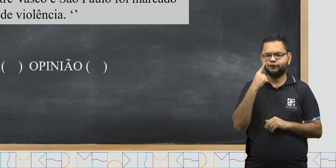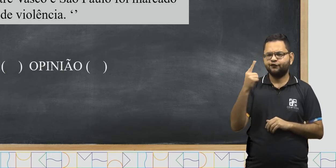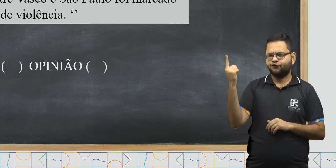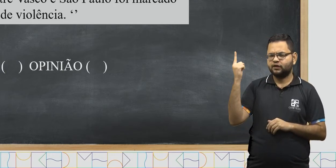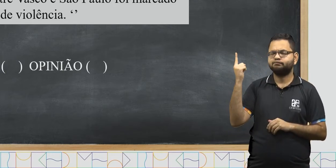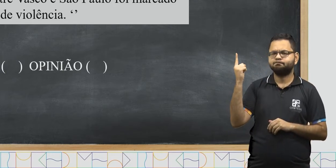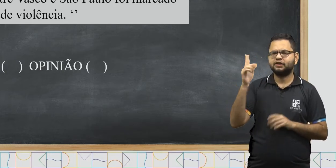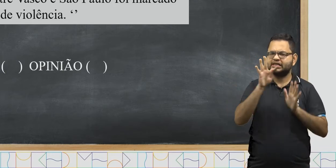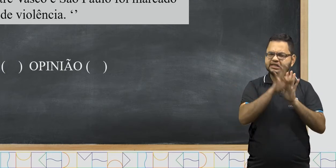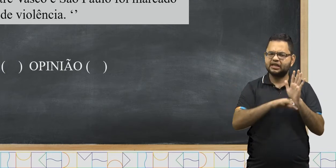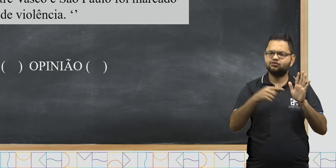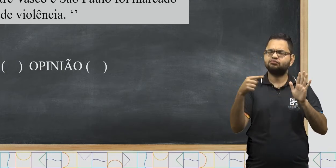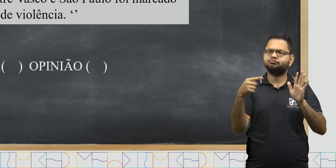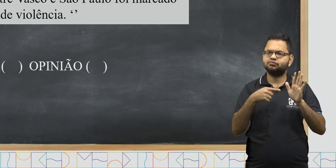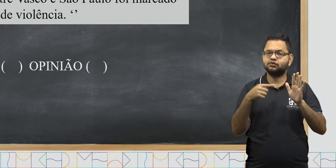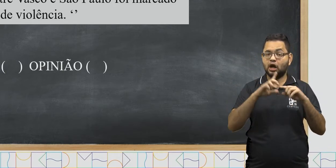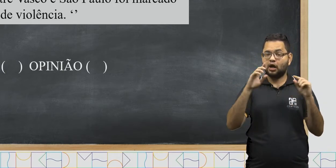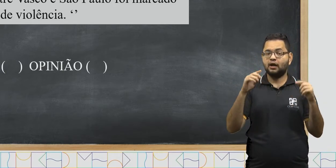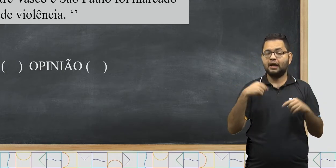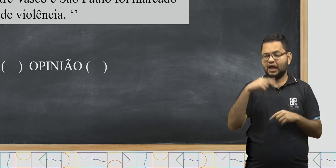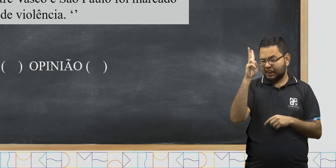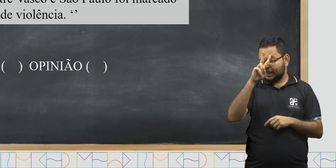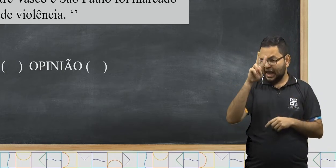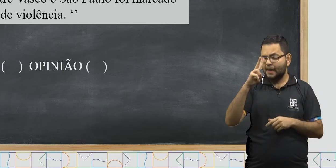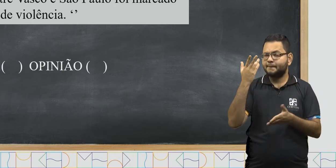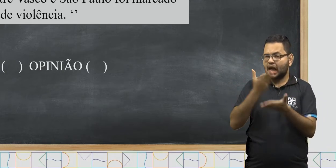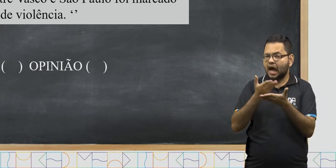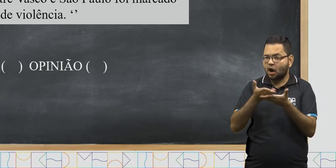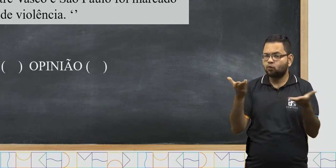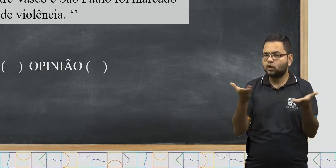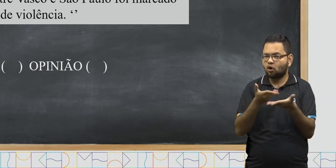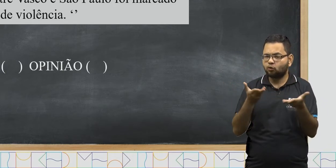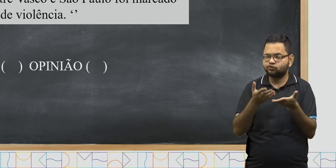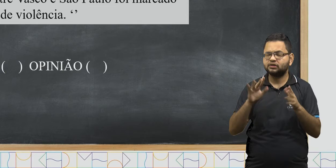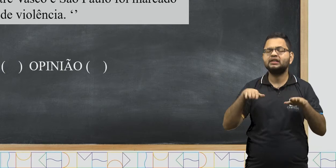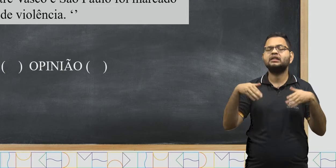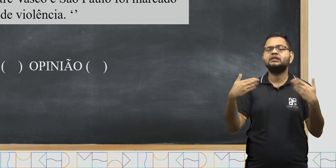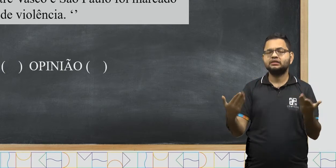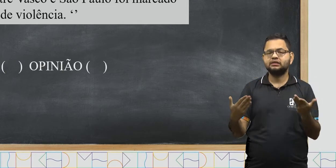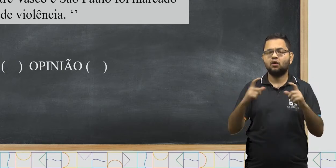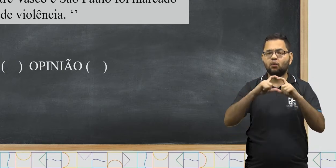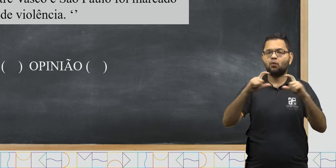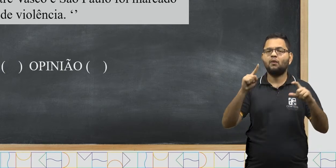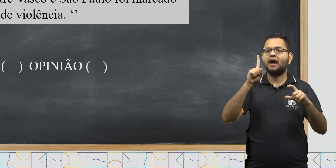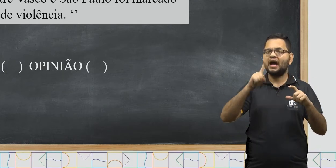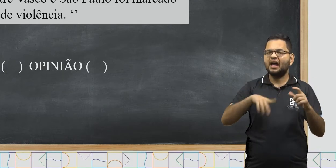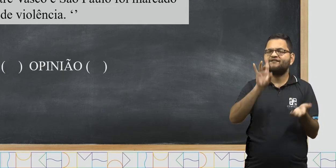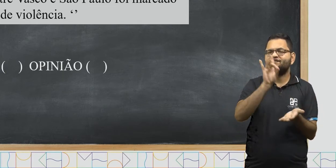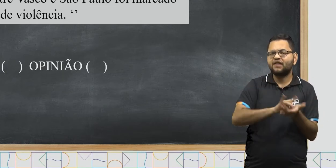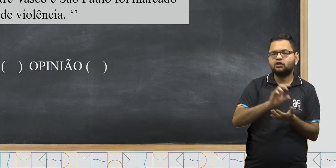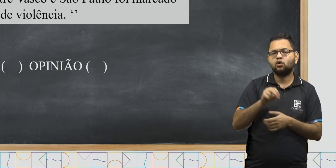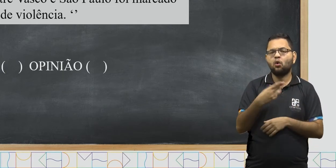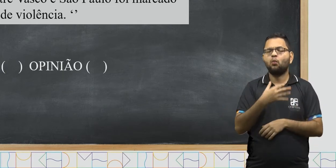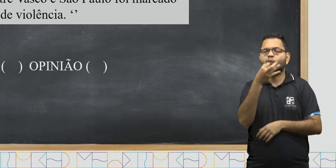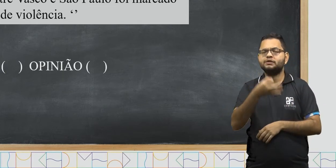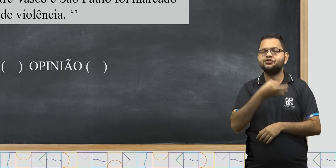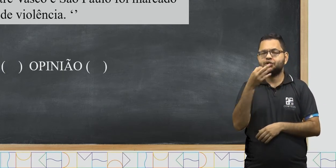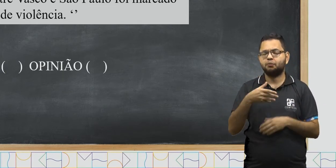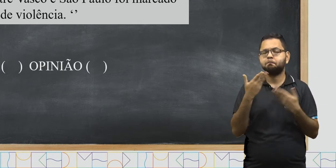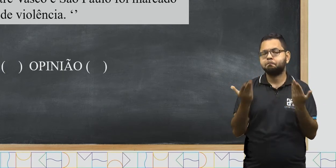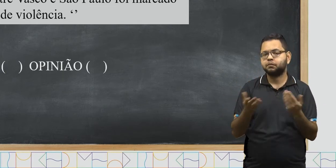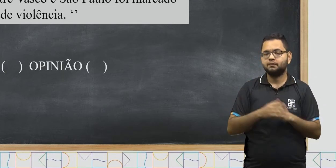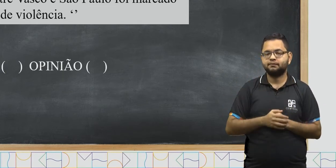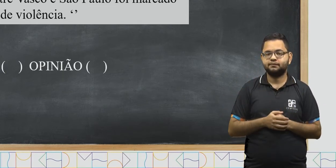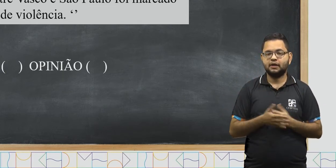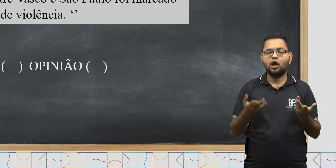uma opinião? De acordo com o que estudamos hoje, aluno e aluna, isto é o quê? Um